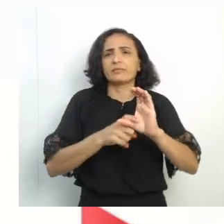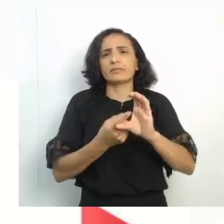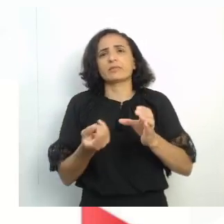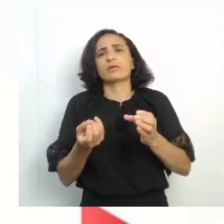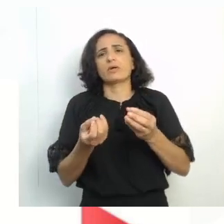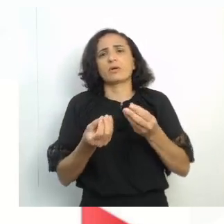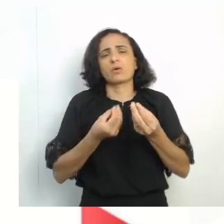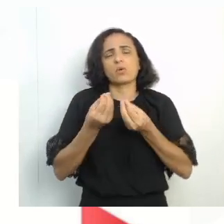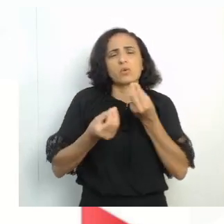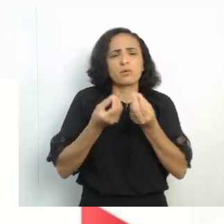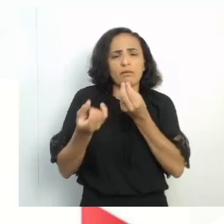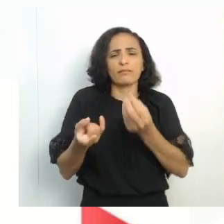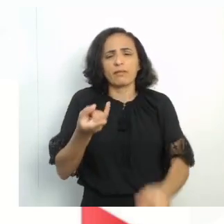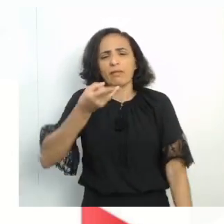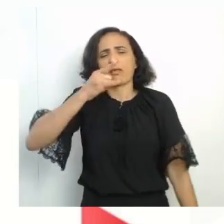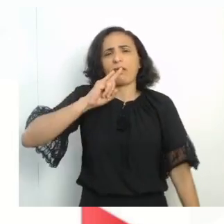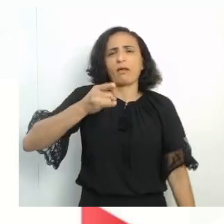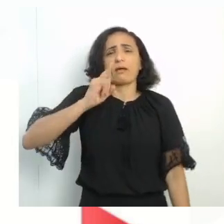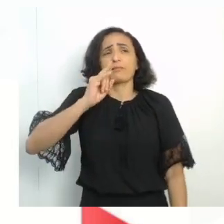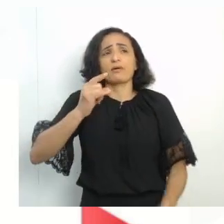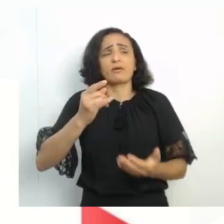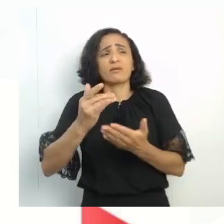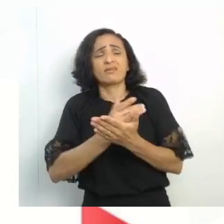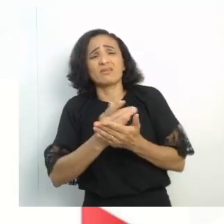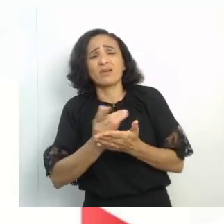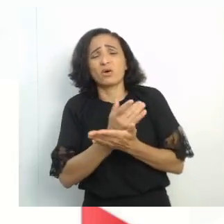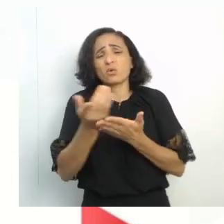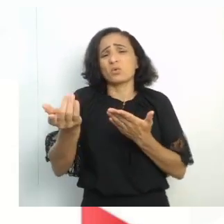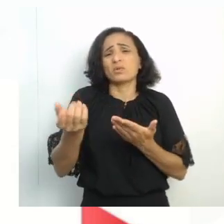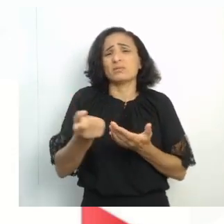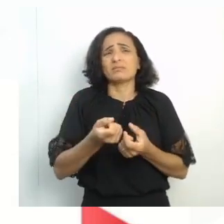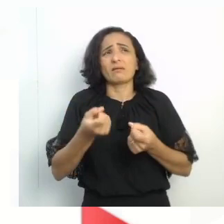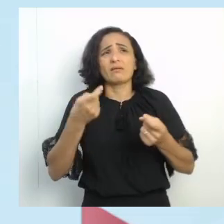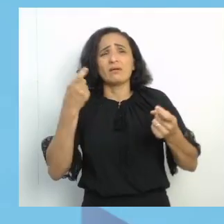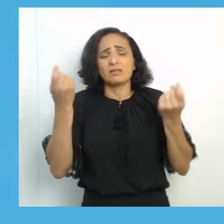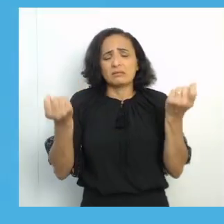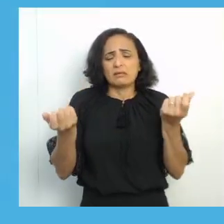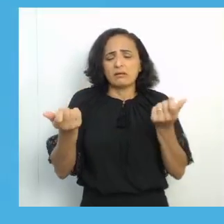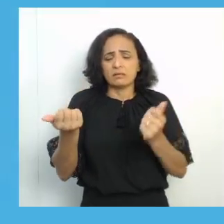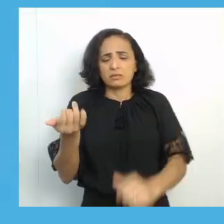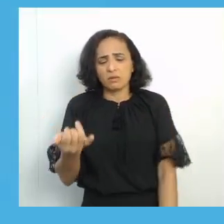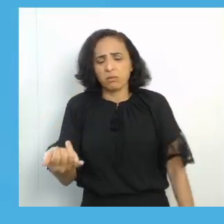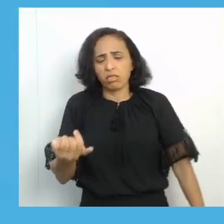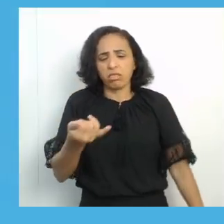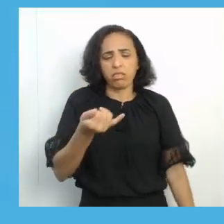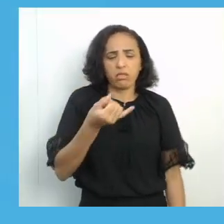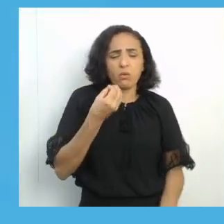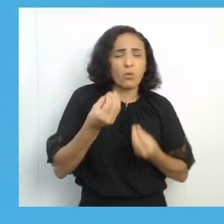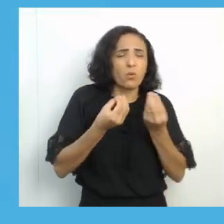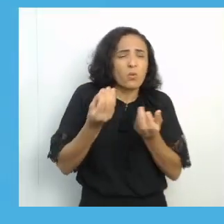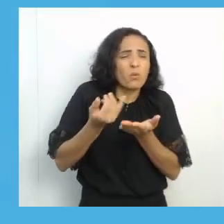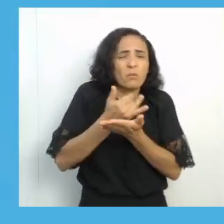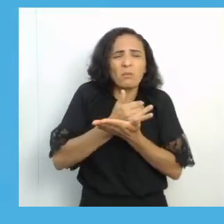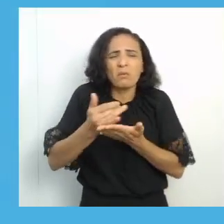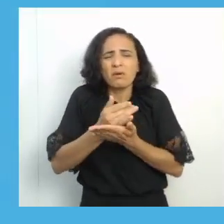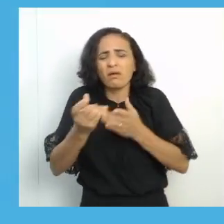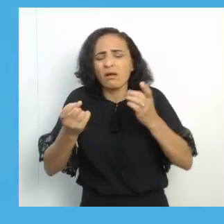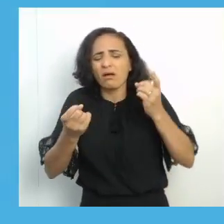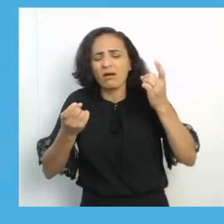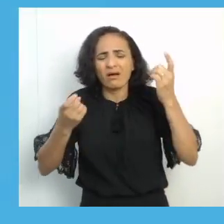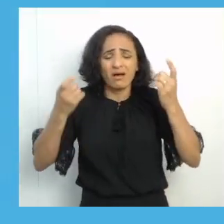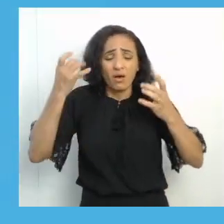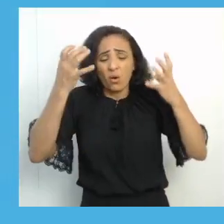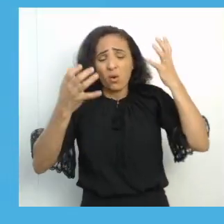e as perturbadoras. Quando se fala de depressoras, a gente vai começar a